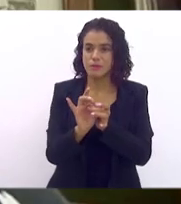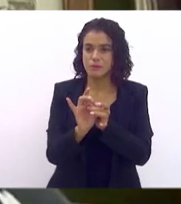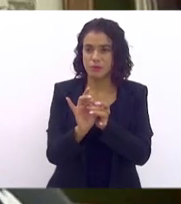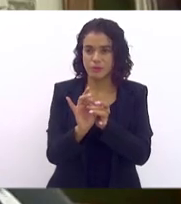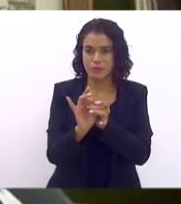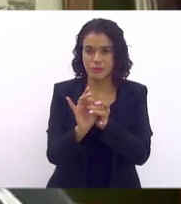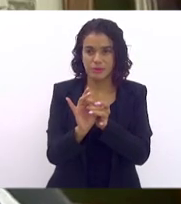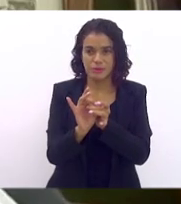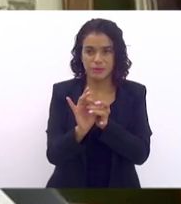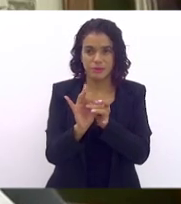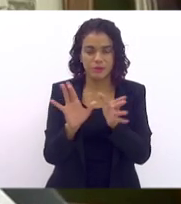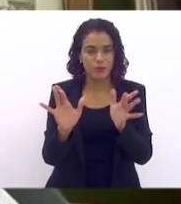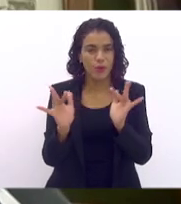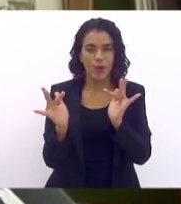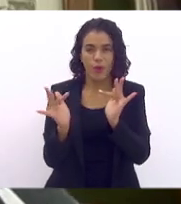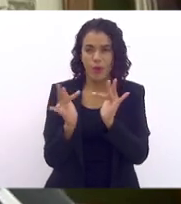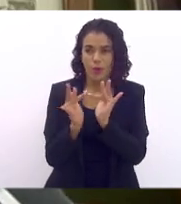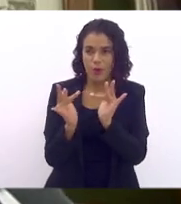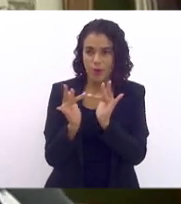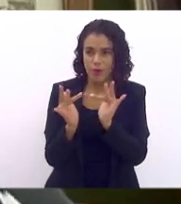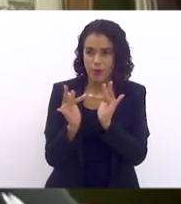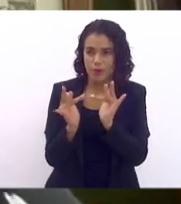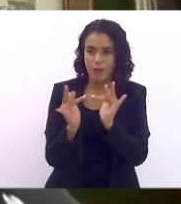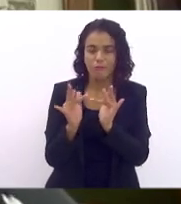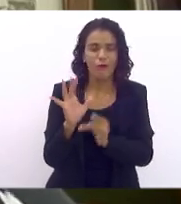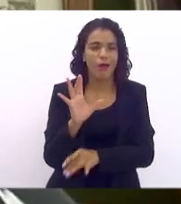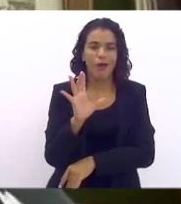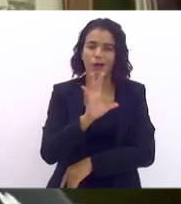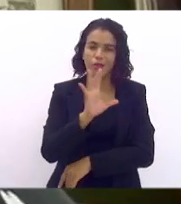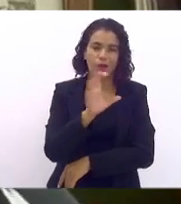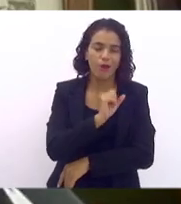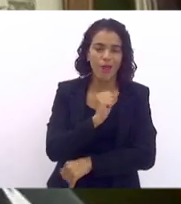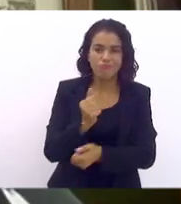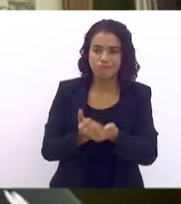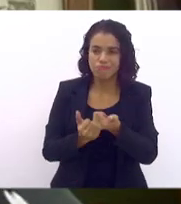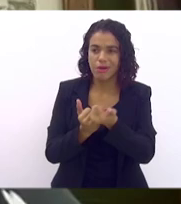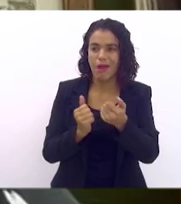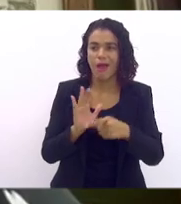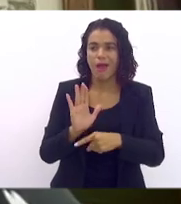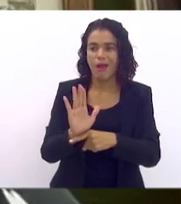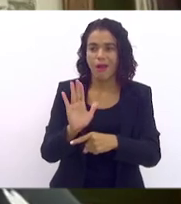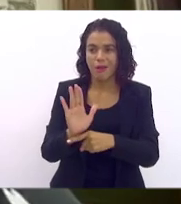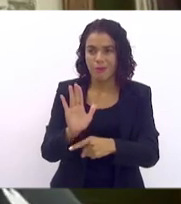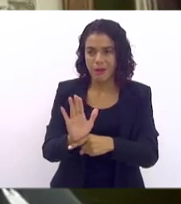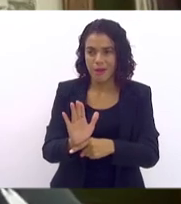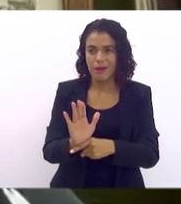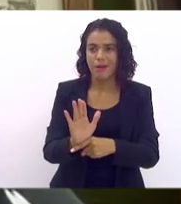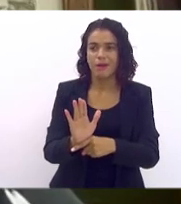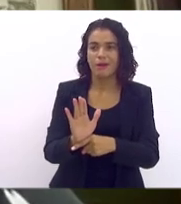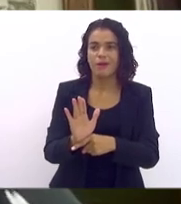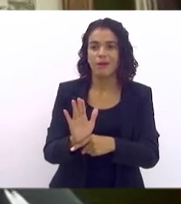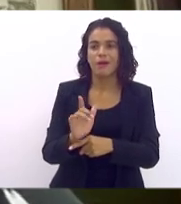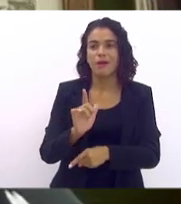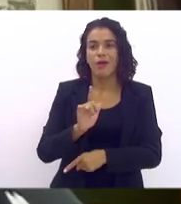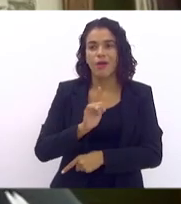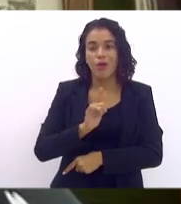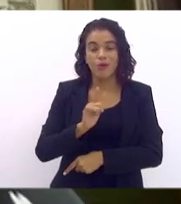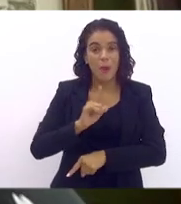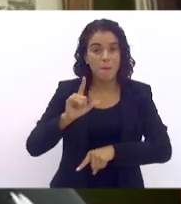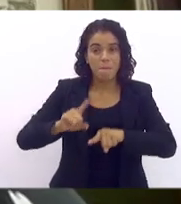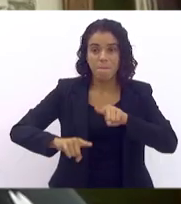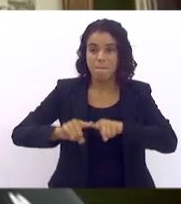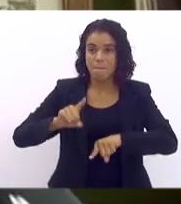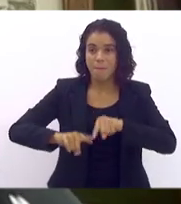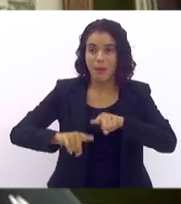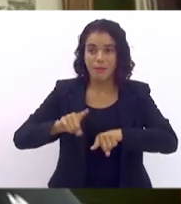pode ficar também com os meus contatos, eu vou adorar poder colaborar. Enfim, eu tenho aqui um riquíssimo material,